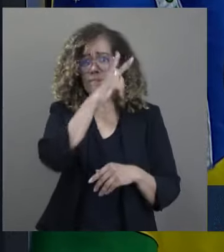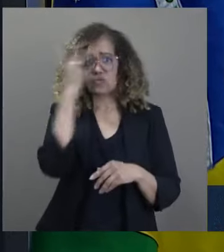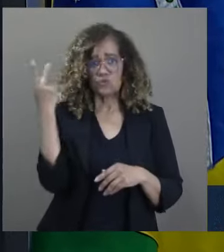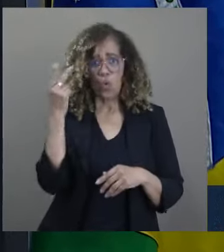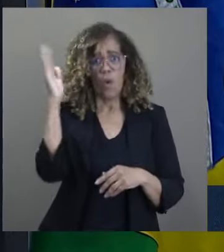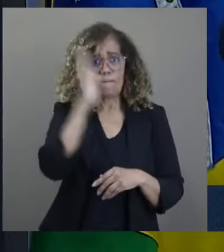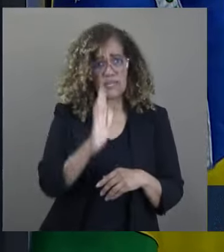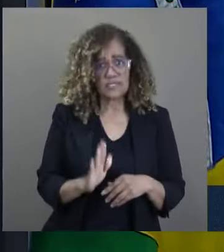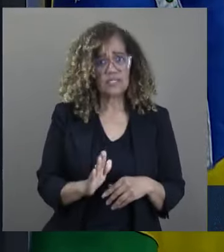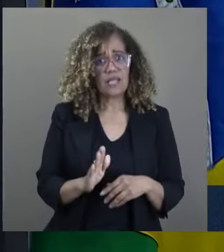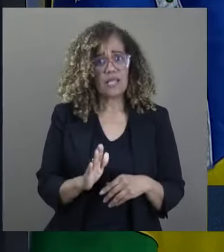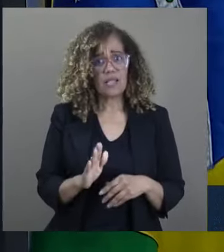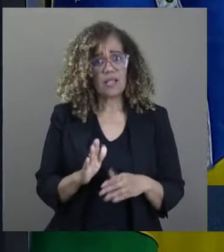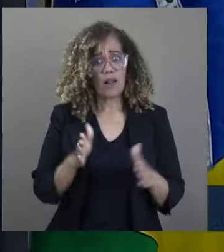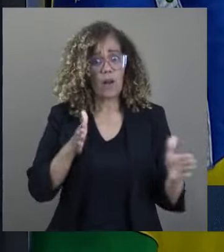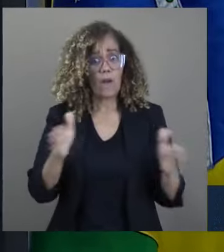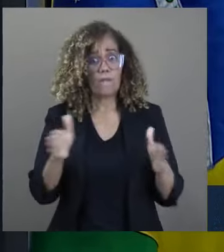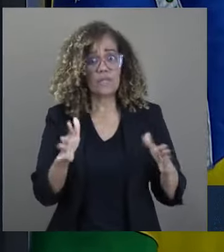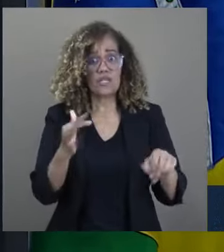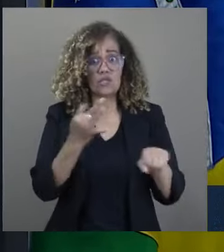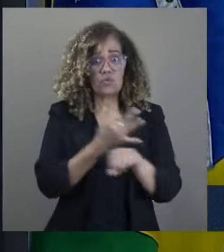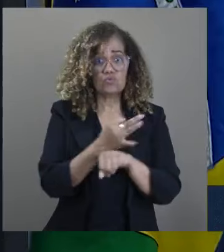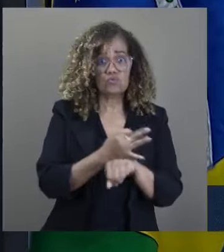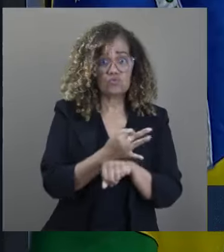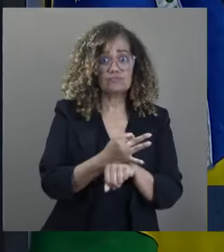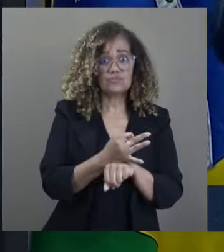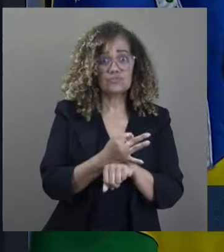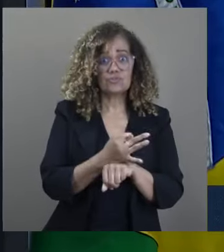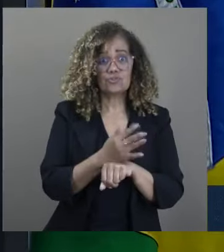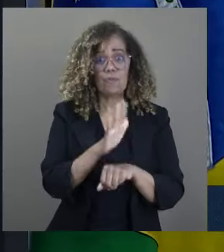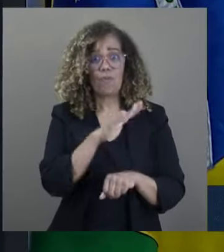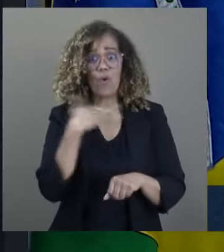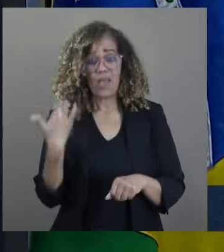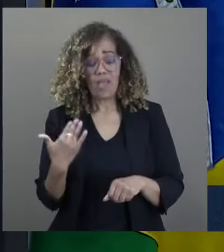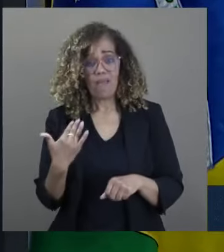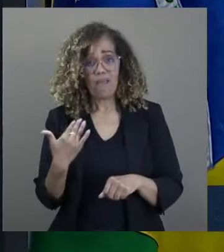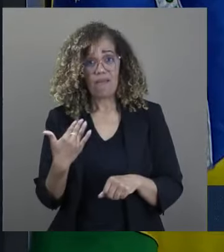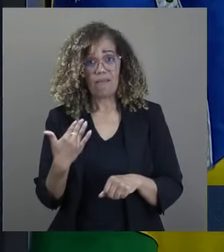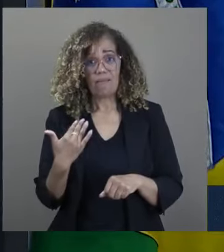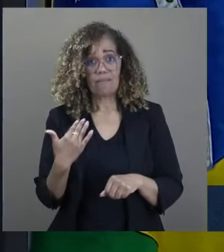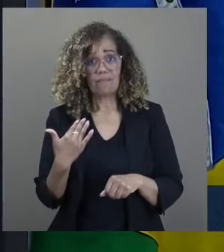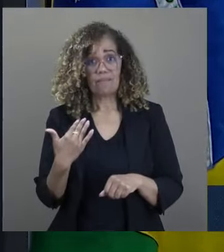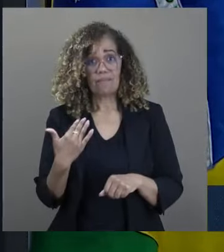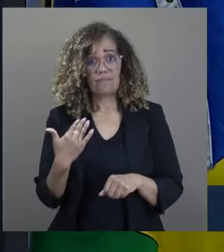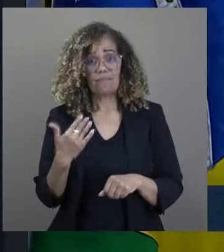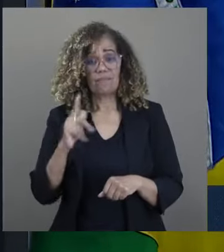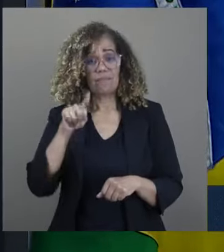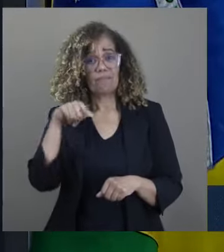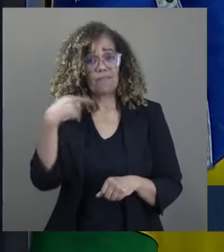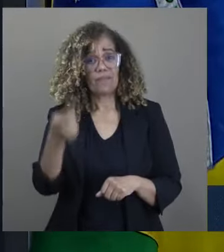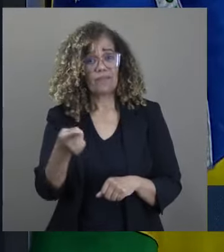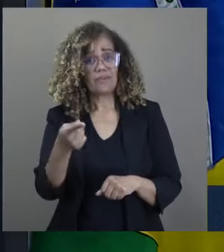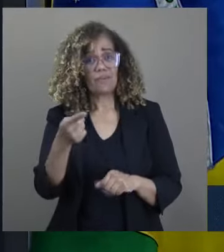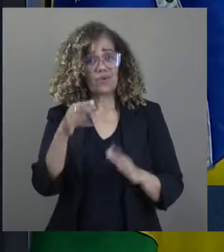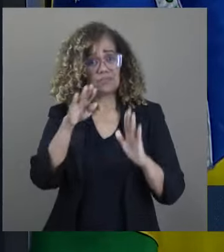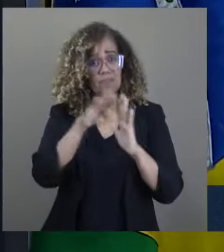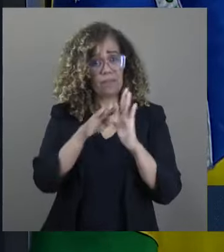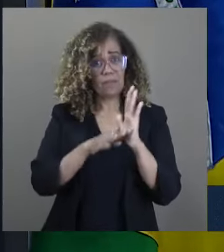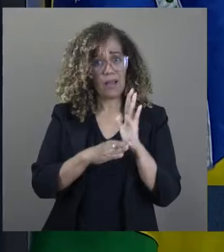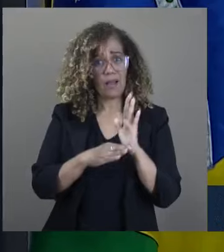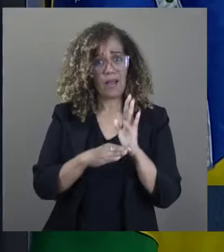esse período de recesso para esse item ser aí um item